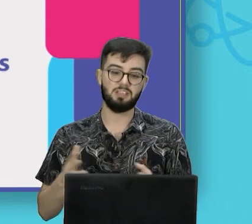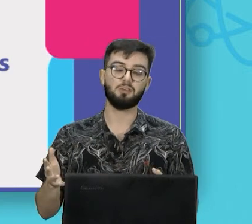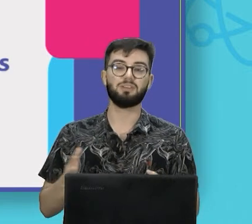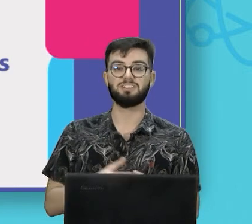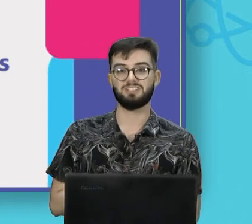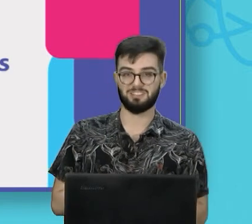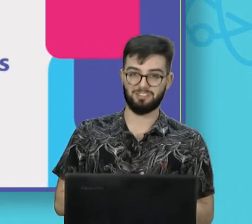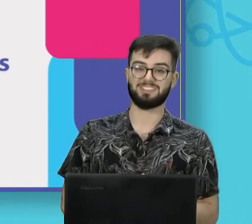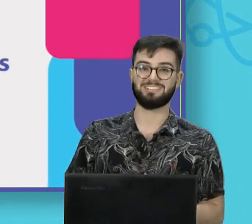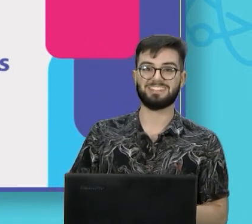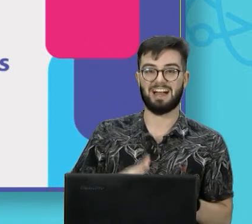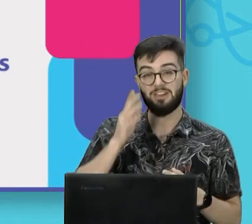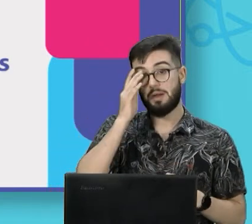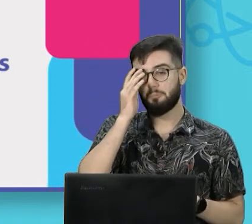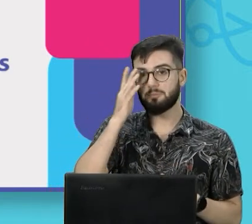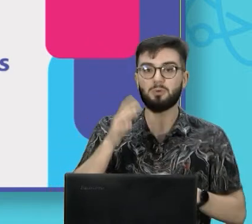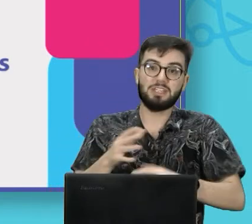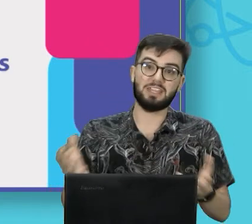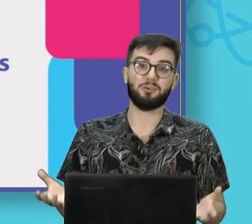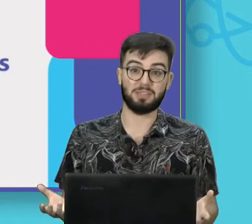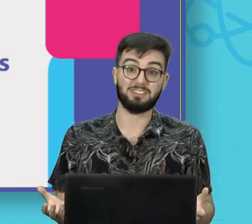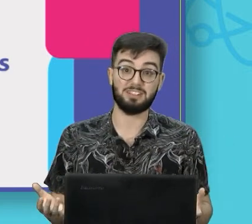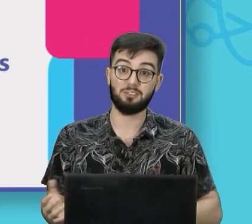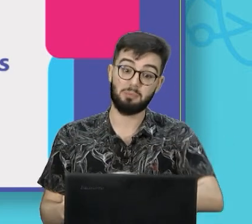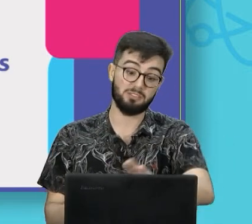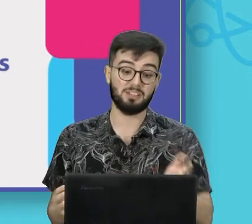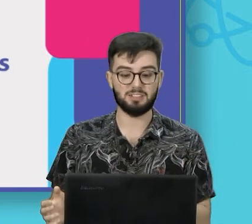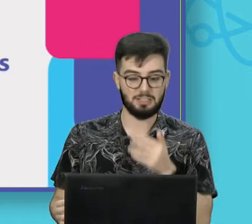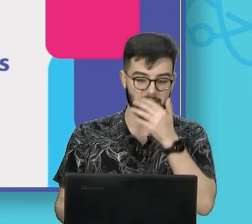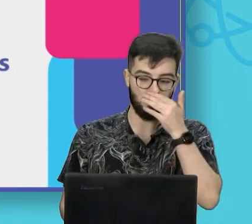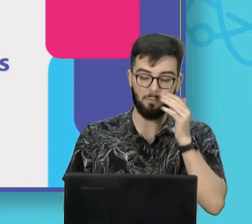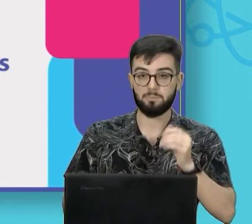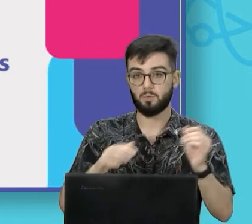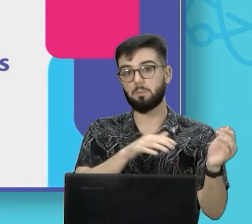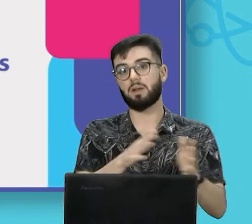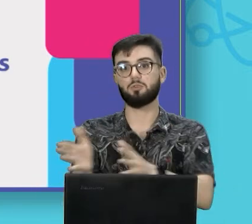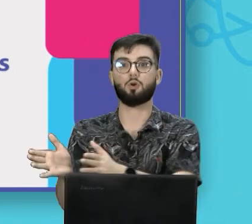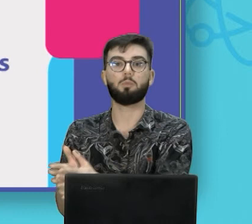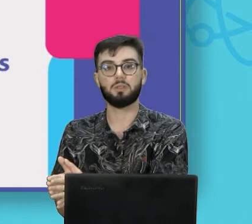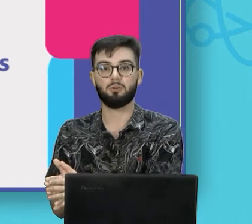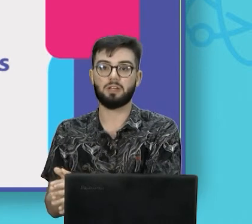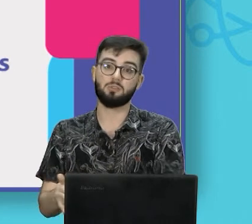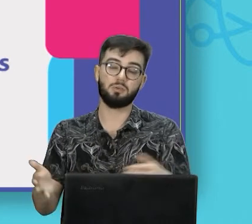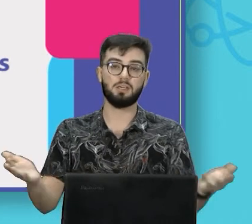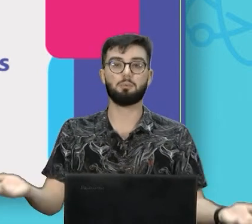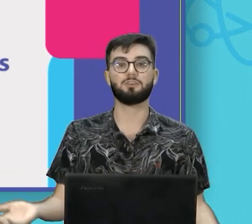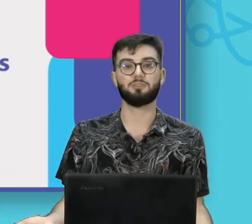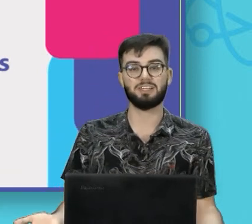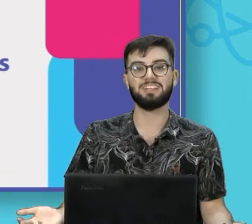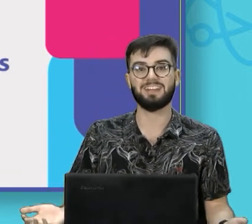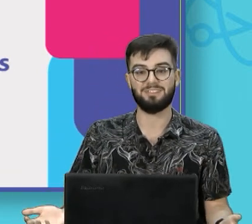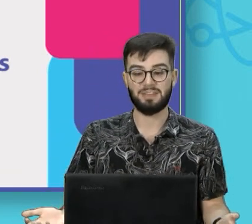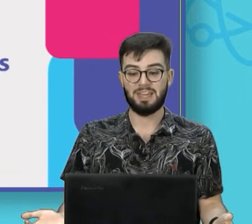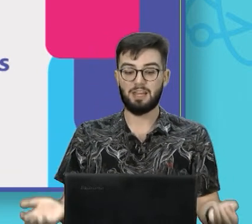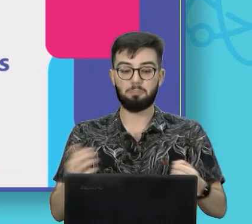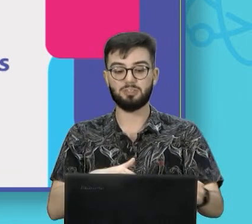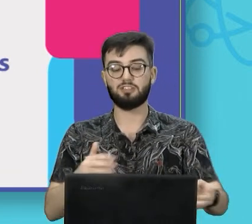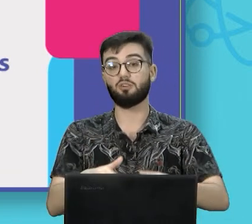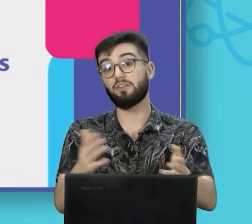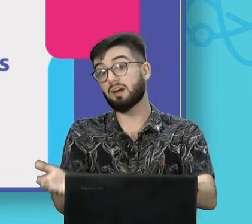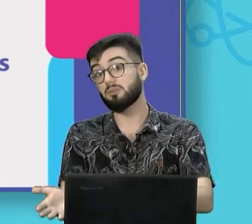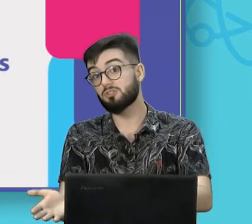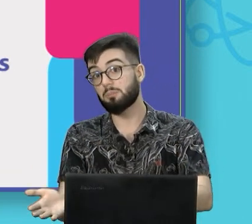câmeras do deputado em que o exigia a salvação do estado muito bonito é como está escrito mas o que você tá dizendo não tem parado o poder moderador e pode fazer o que ele quiser